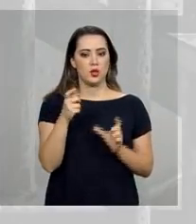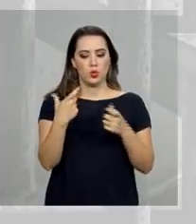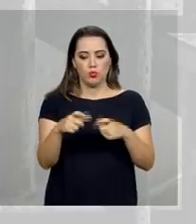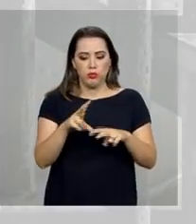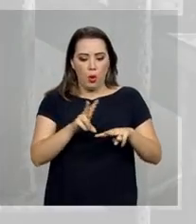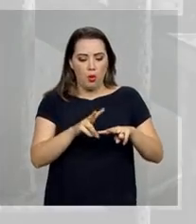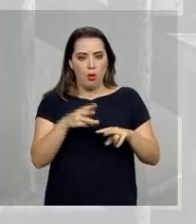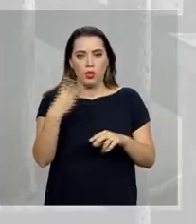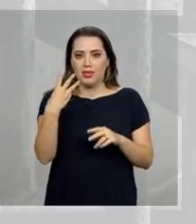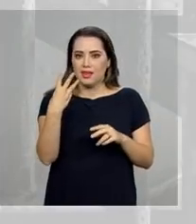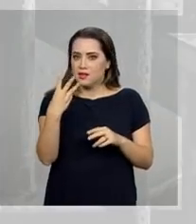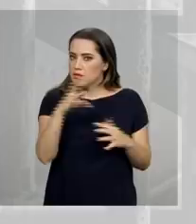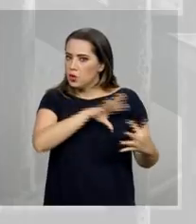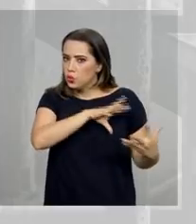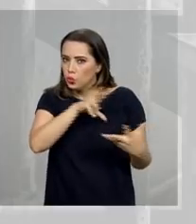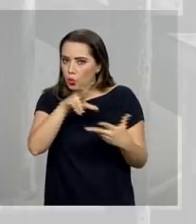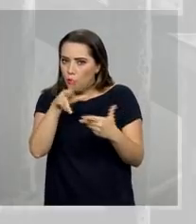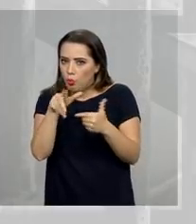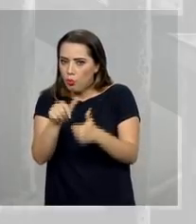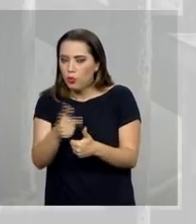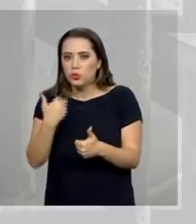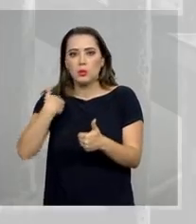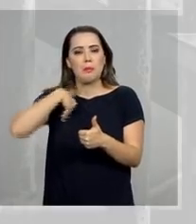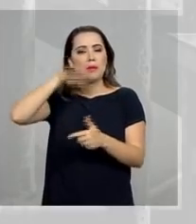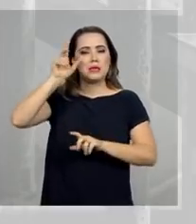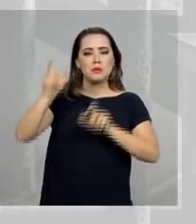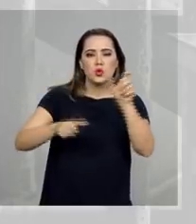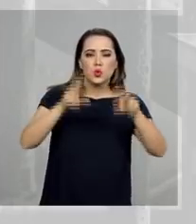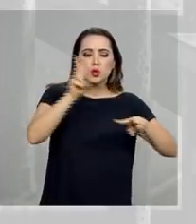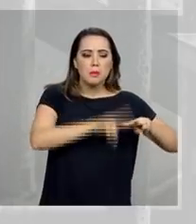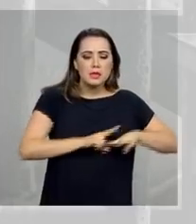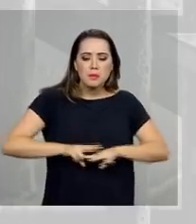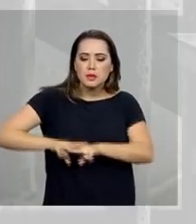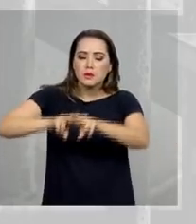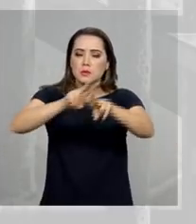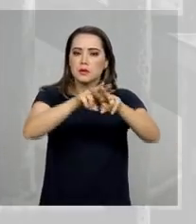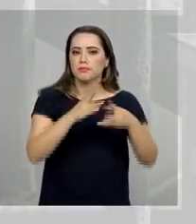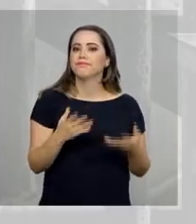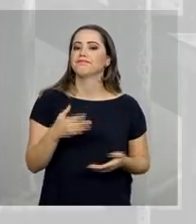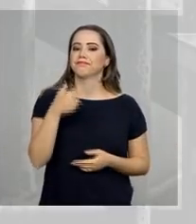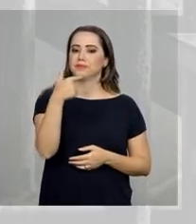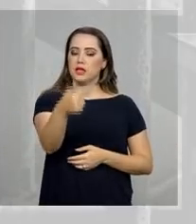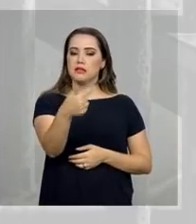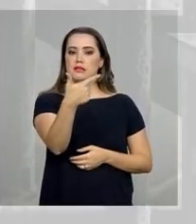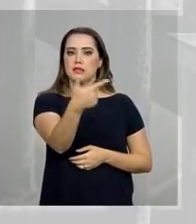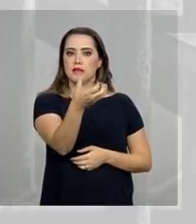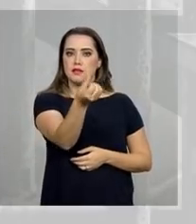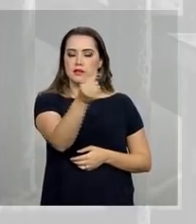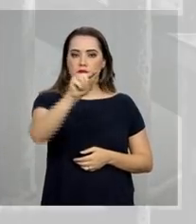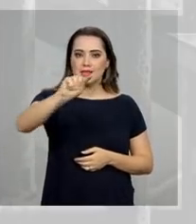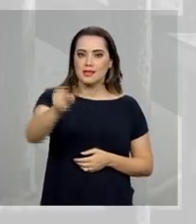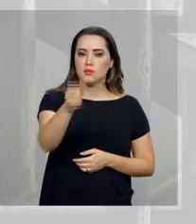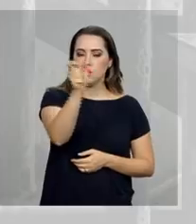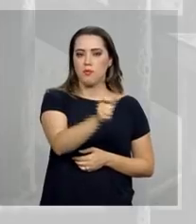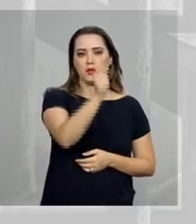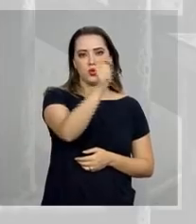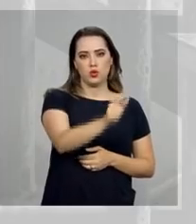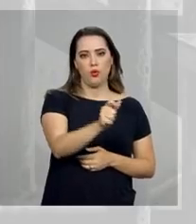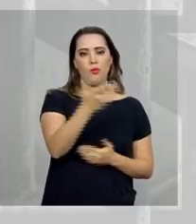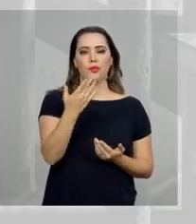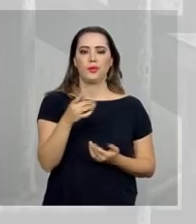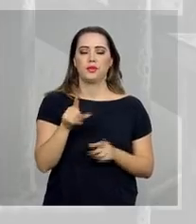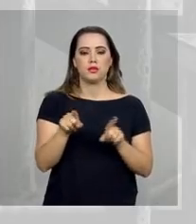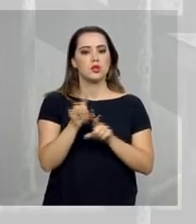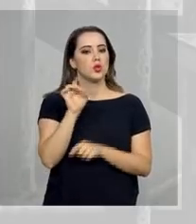do mundo atrás dos estados unidos e da china são 726 mil apenados no brasil deixe